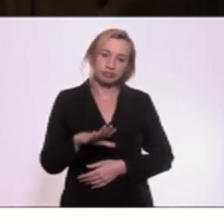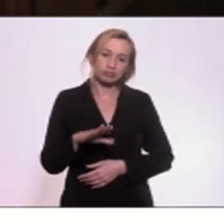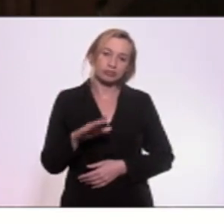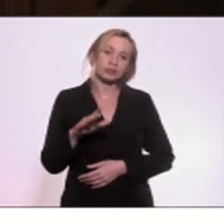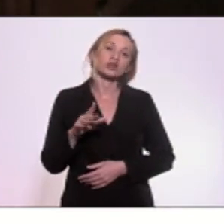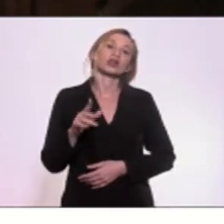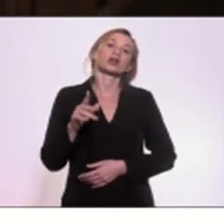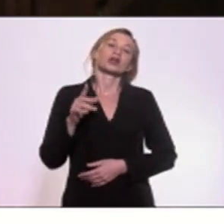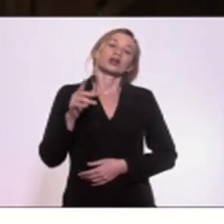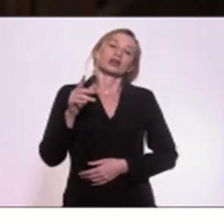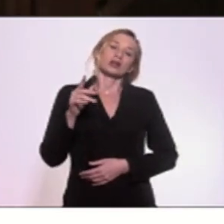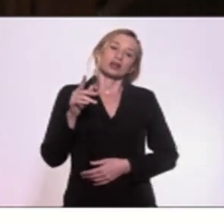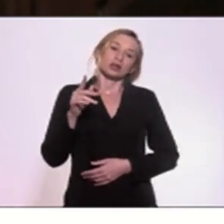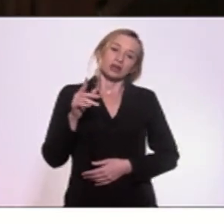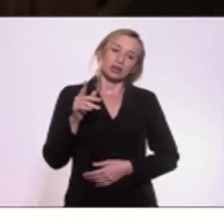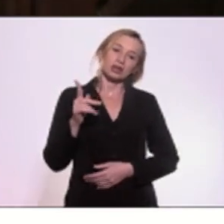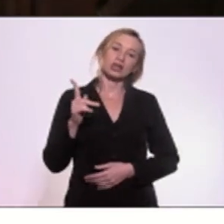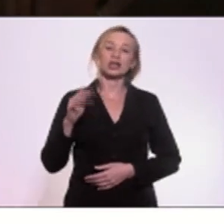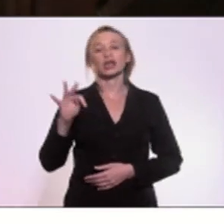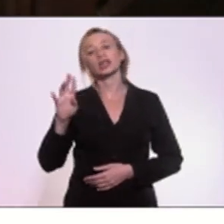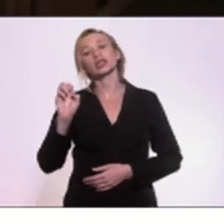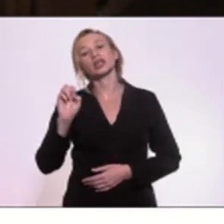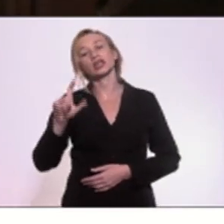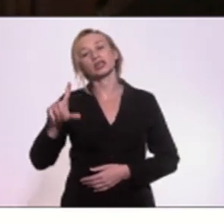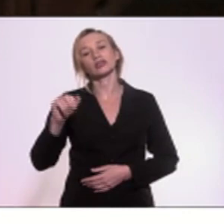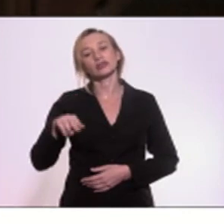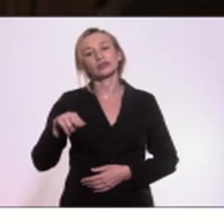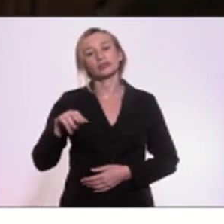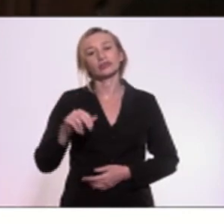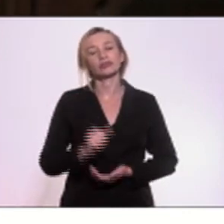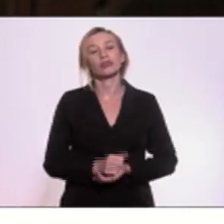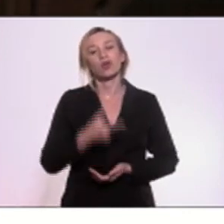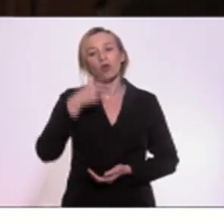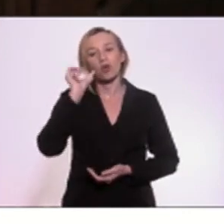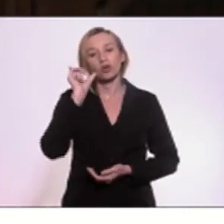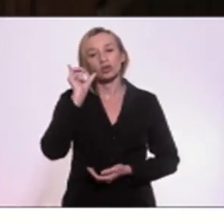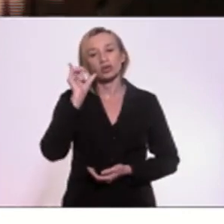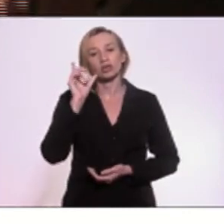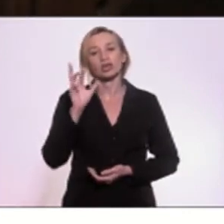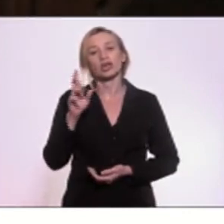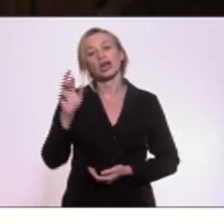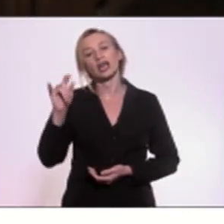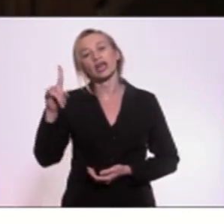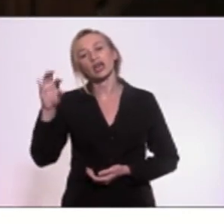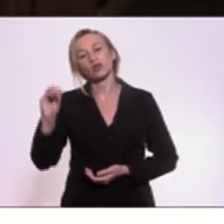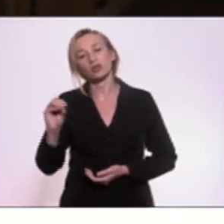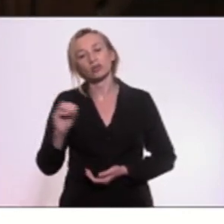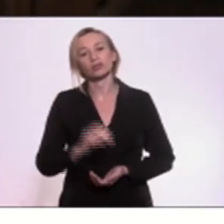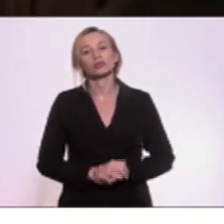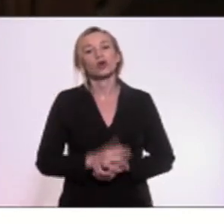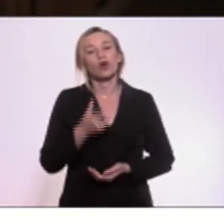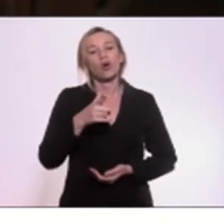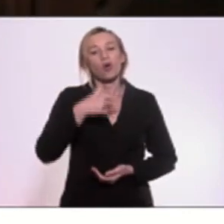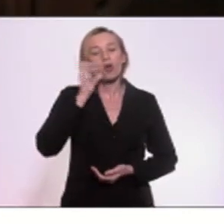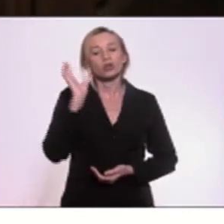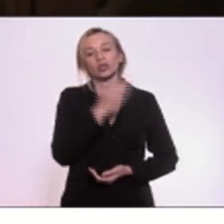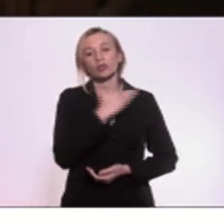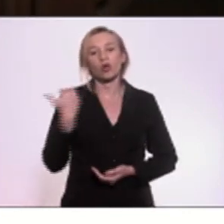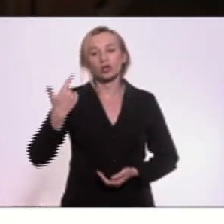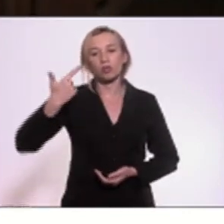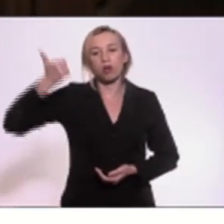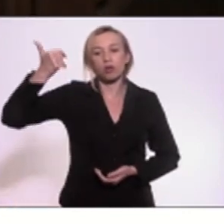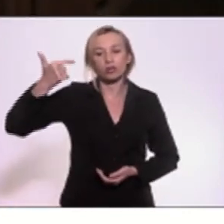com o assassinato da Kathleen em Realengo, ontem, morreu baleada terça-feira e morta